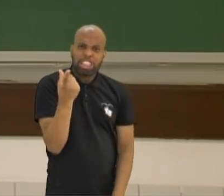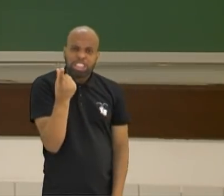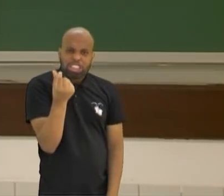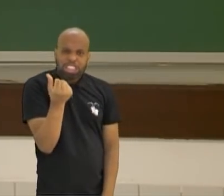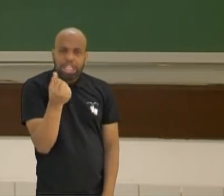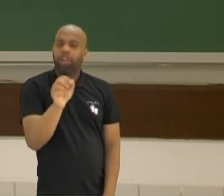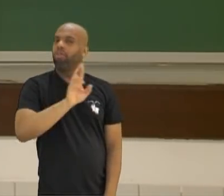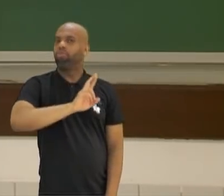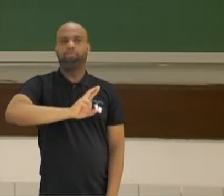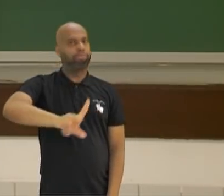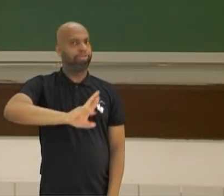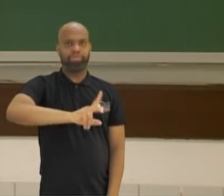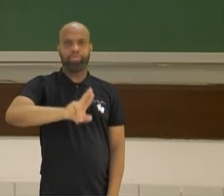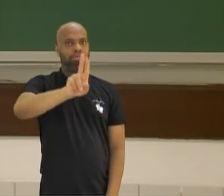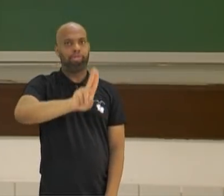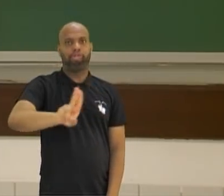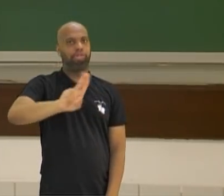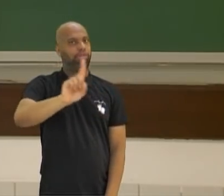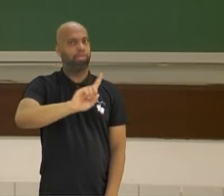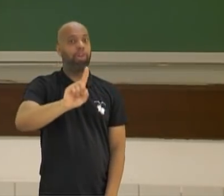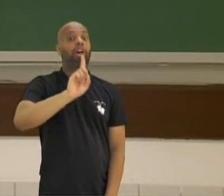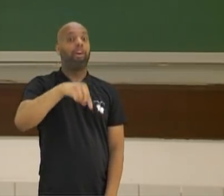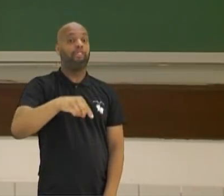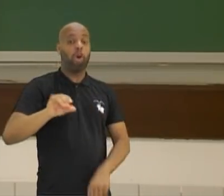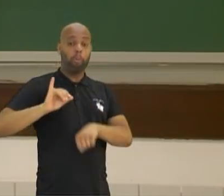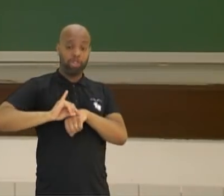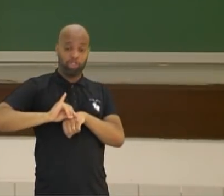produtos, sem o uso de dinheiro.